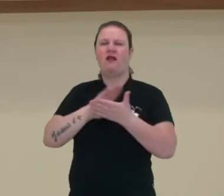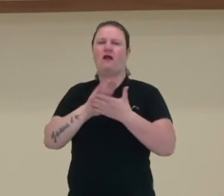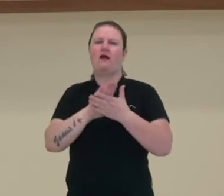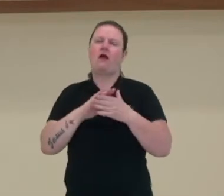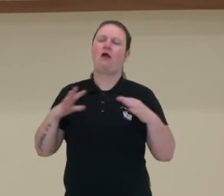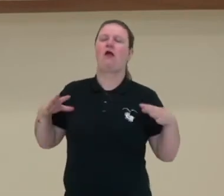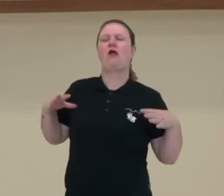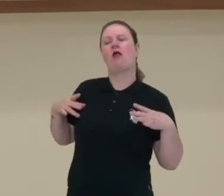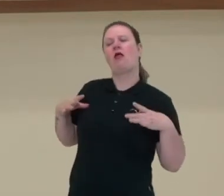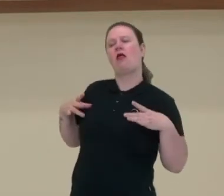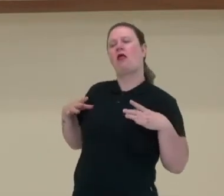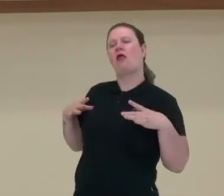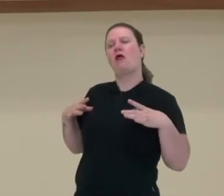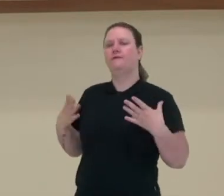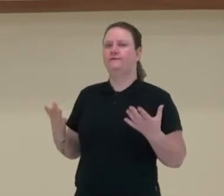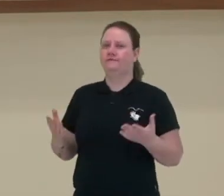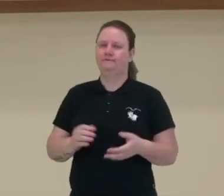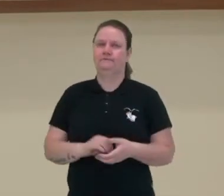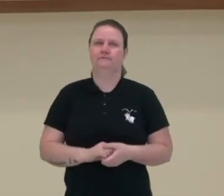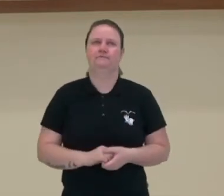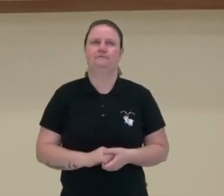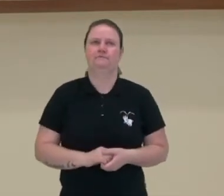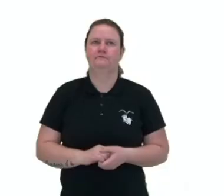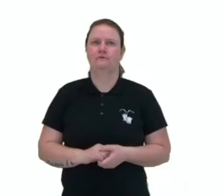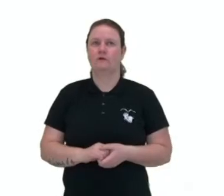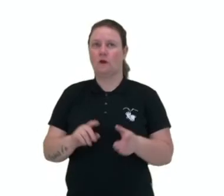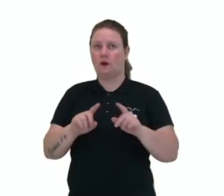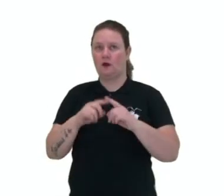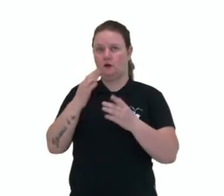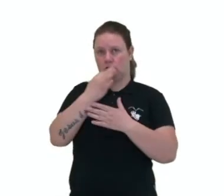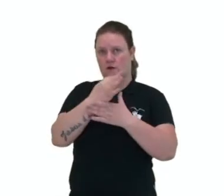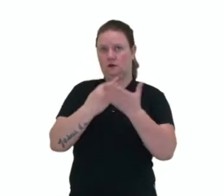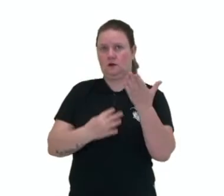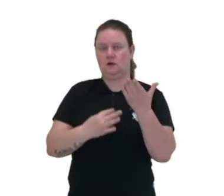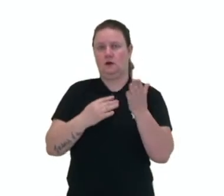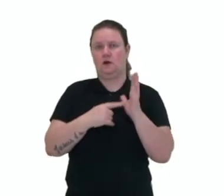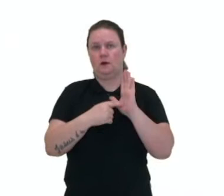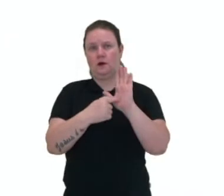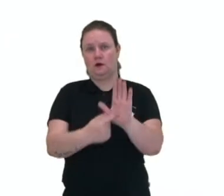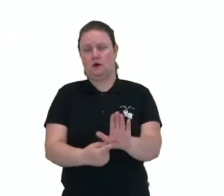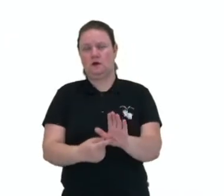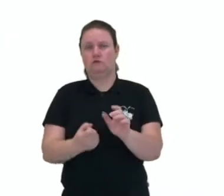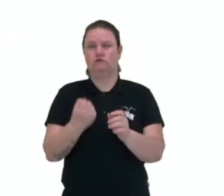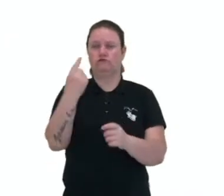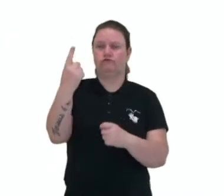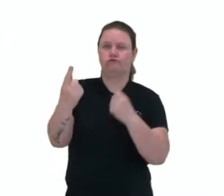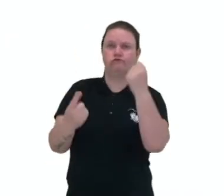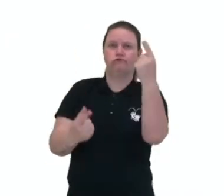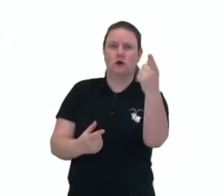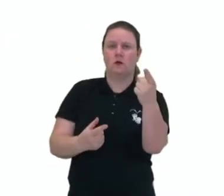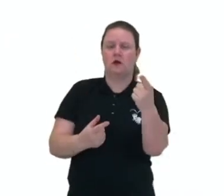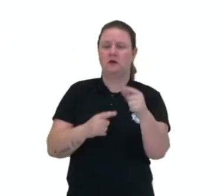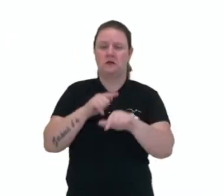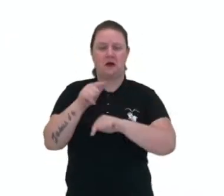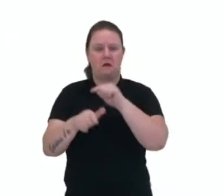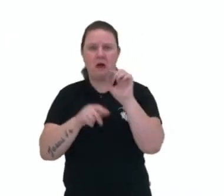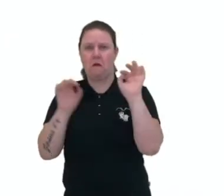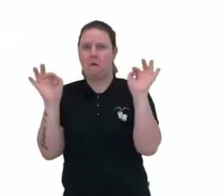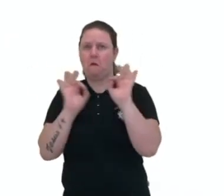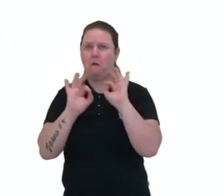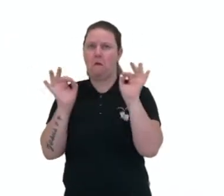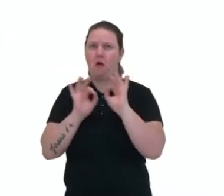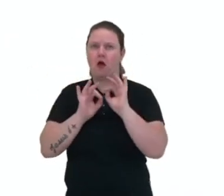custas de quem trabalha. Nesse trecho, há a indicação de que algumas pessoas que não trabalham